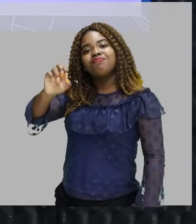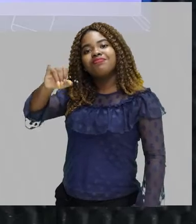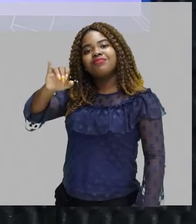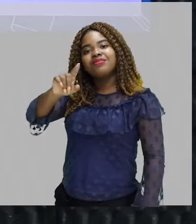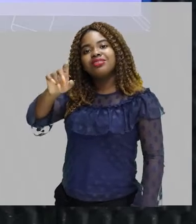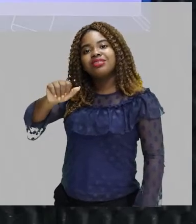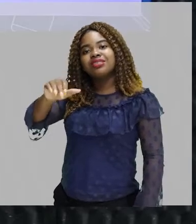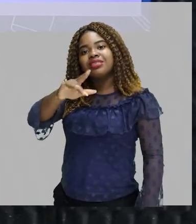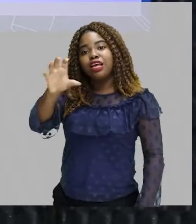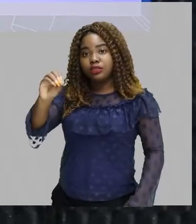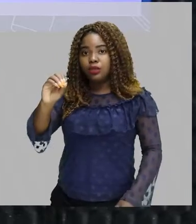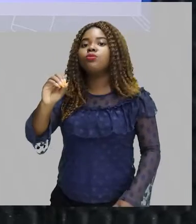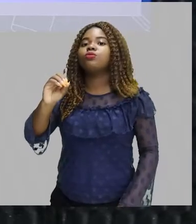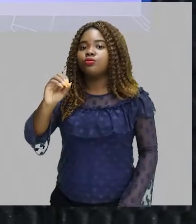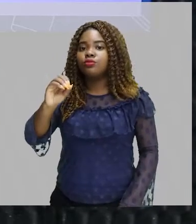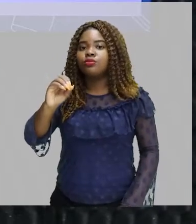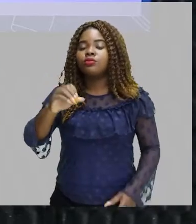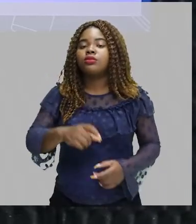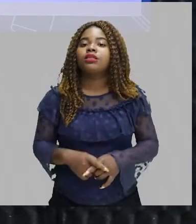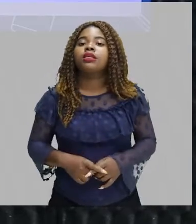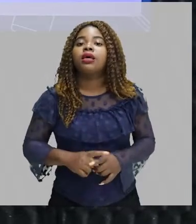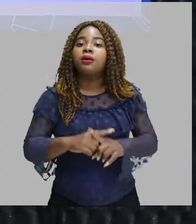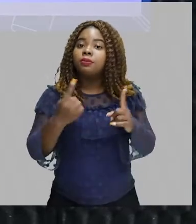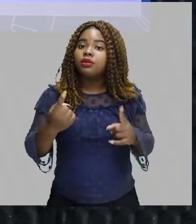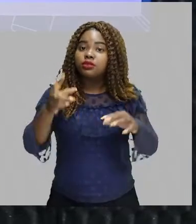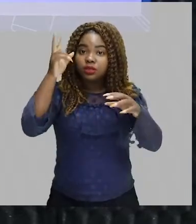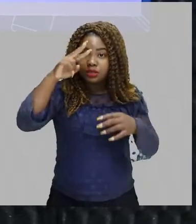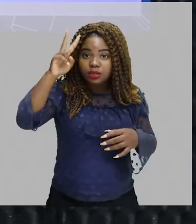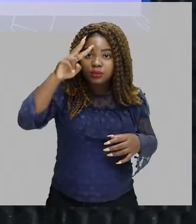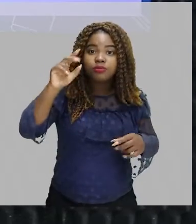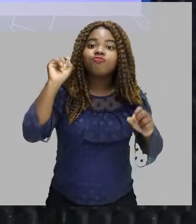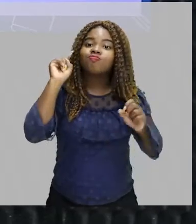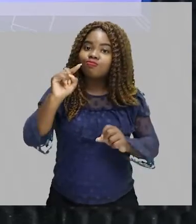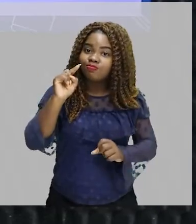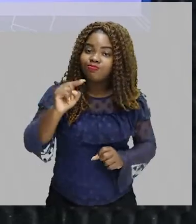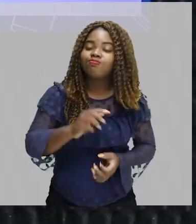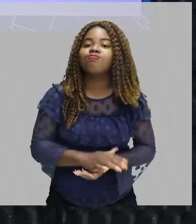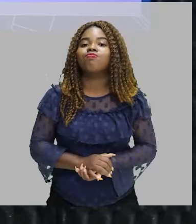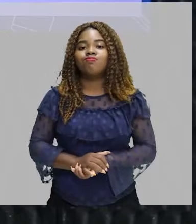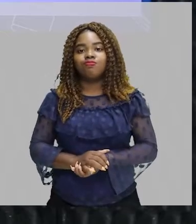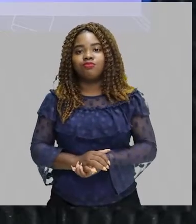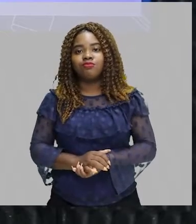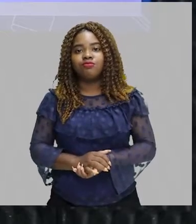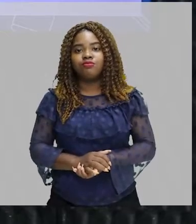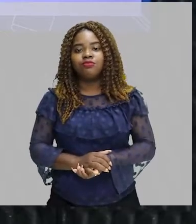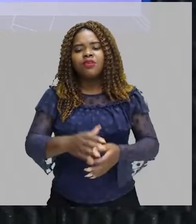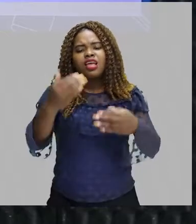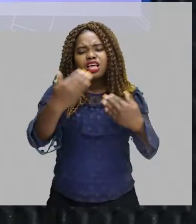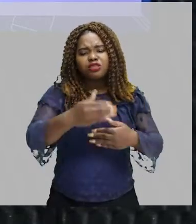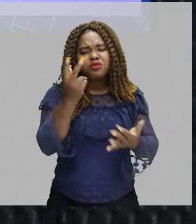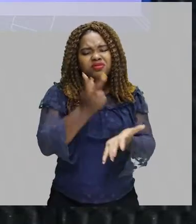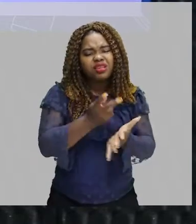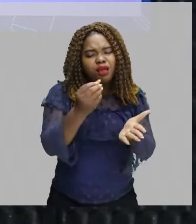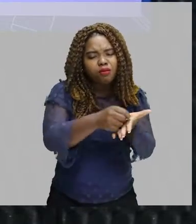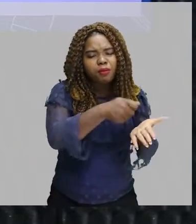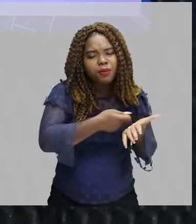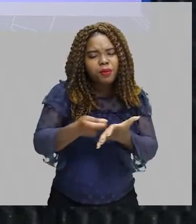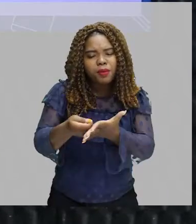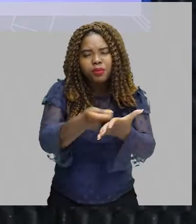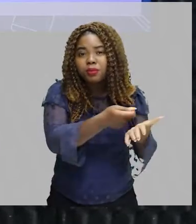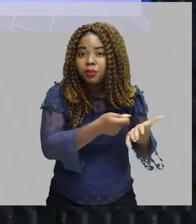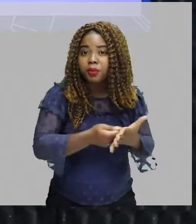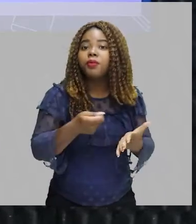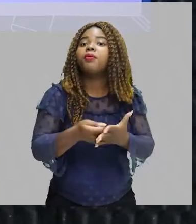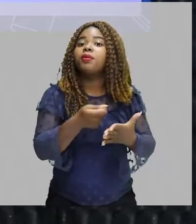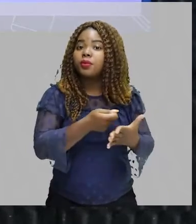mais aprofundada mais à frente. Mas eu já quero te lembrar isso, tá, galera? As provas gostam muito de cobrar. Mesmo com a